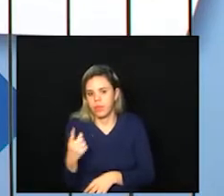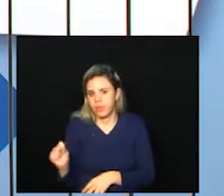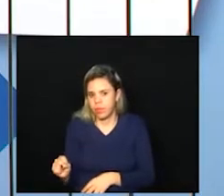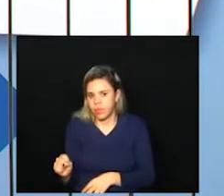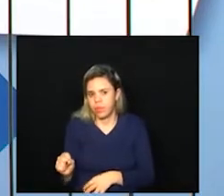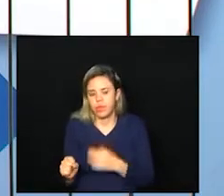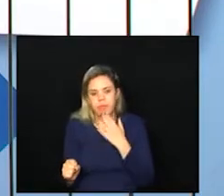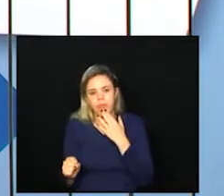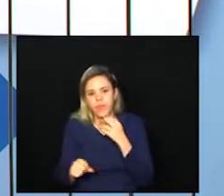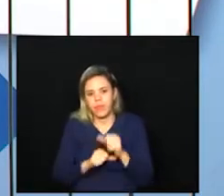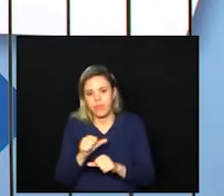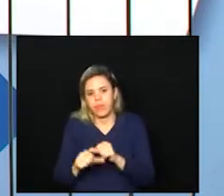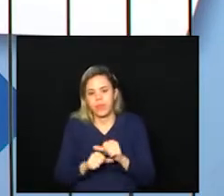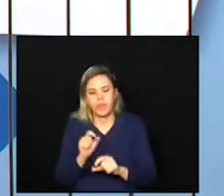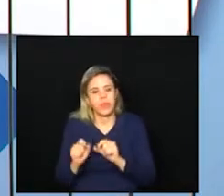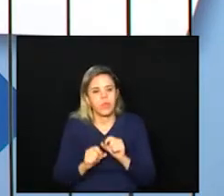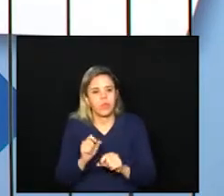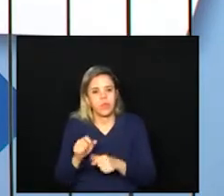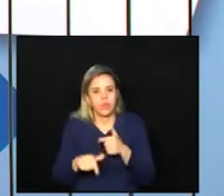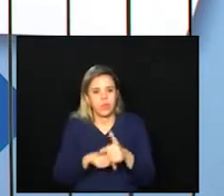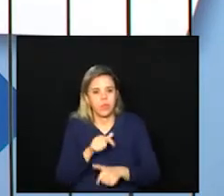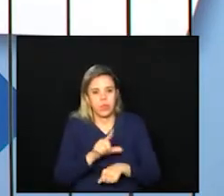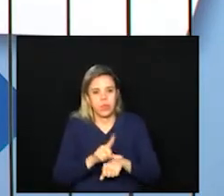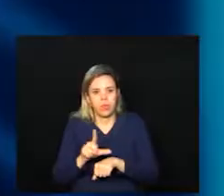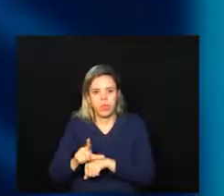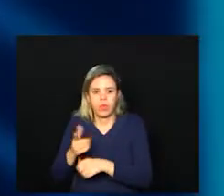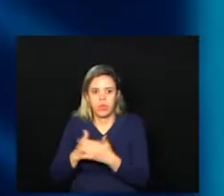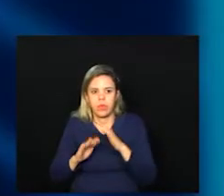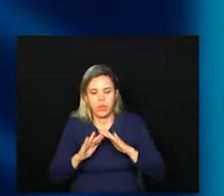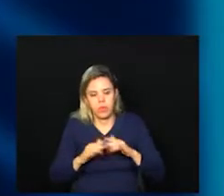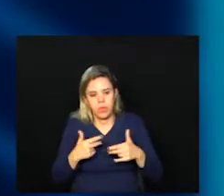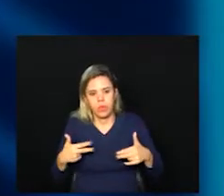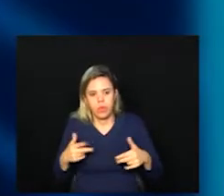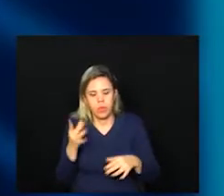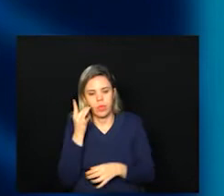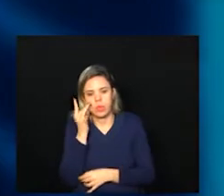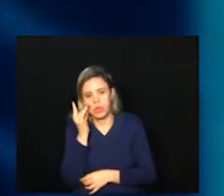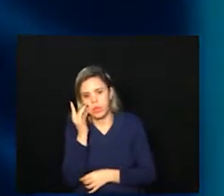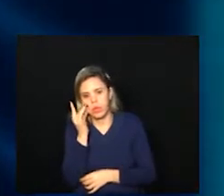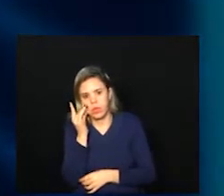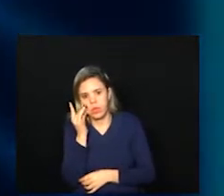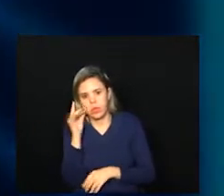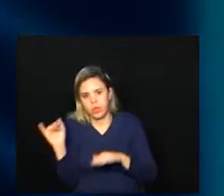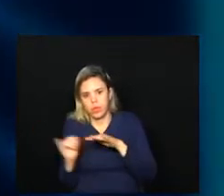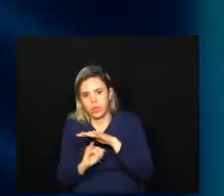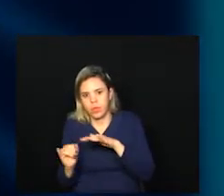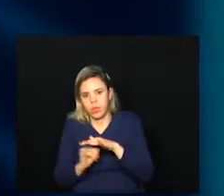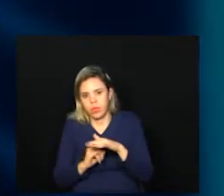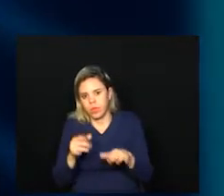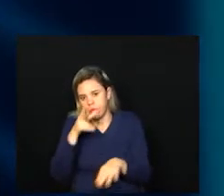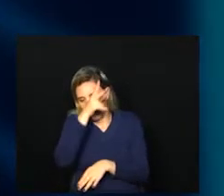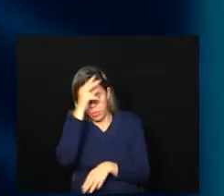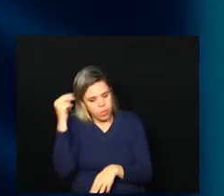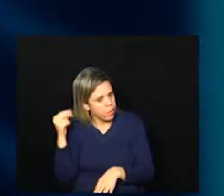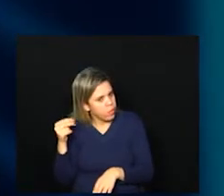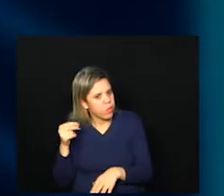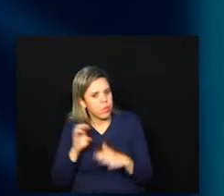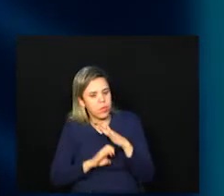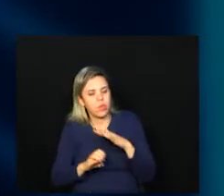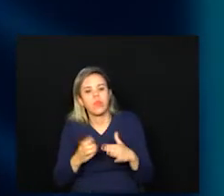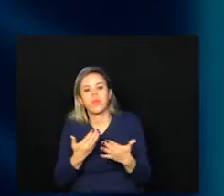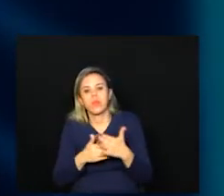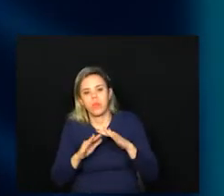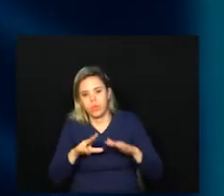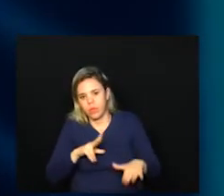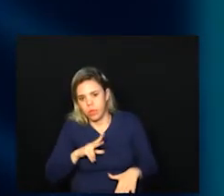21.618 altera as atividades escolares presenciais em instituições públicas e privadas no